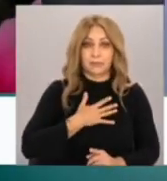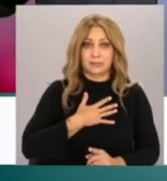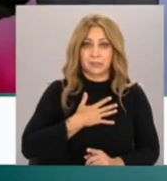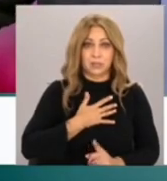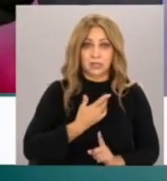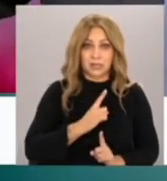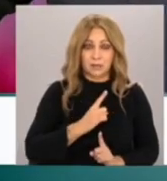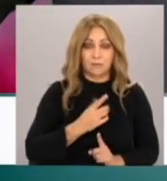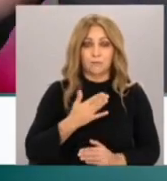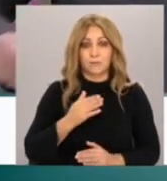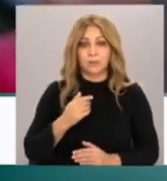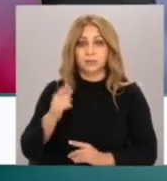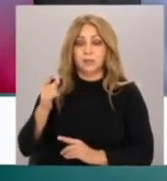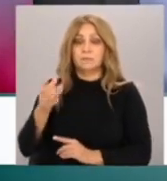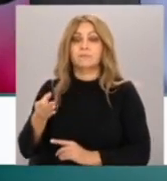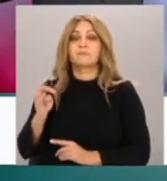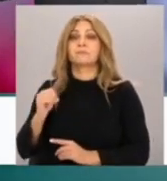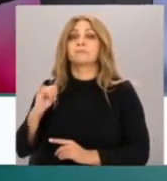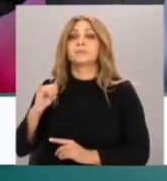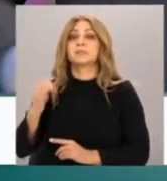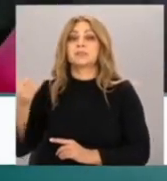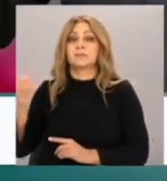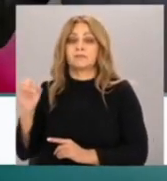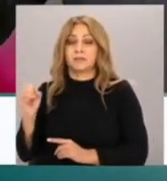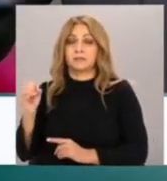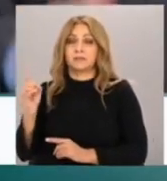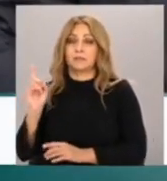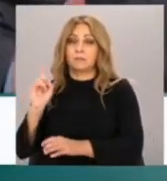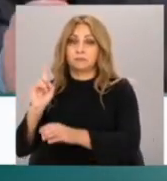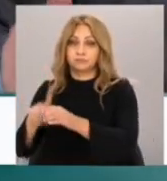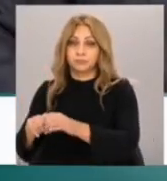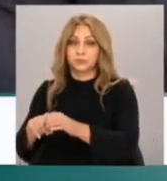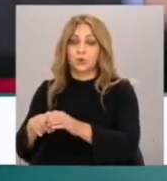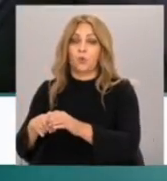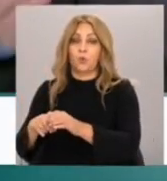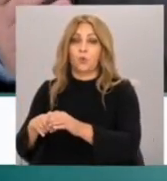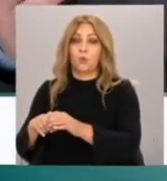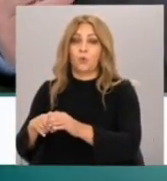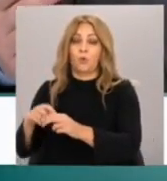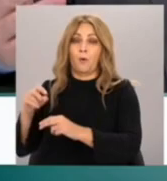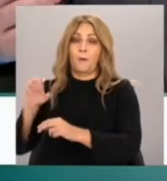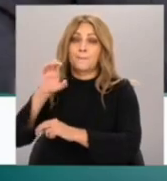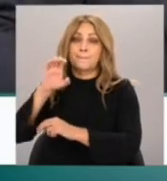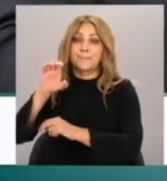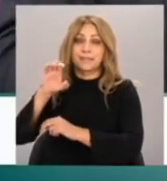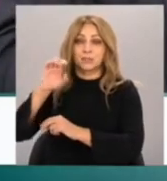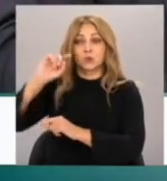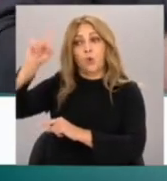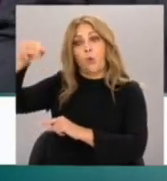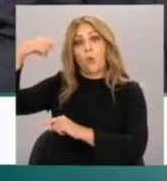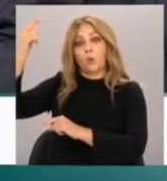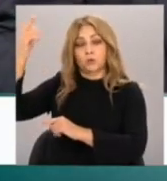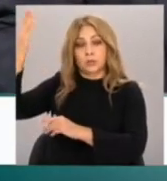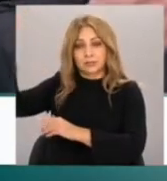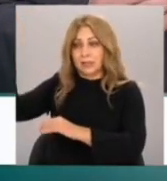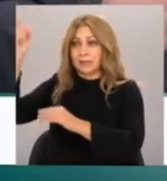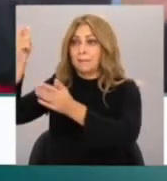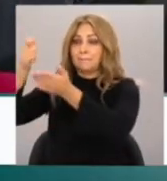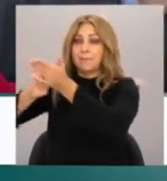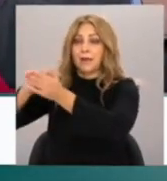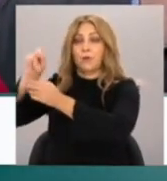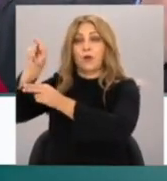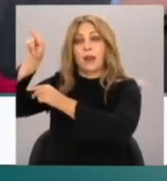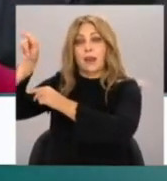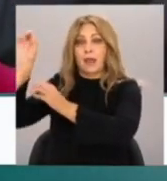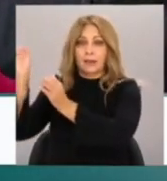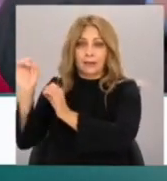rir não temos as empresas do psi-20 sediados com um domicílio fiscal nos países baixos EA pagar nada a